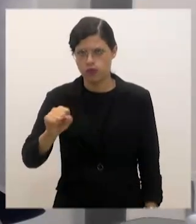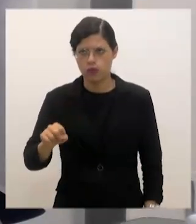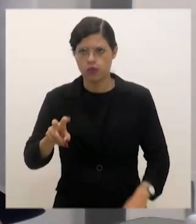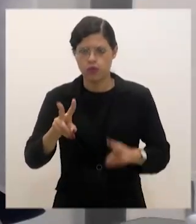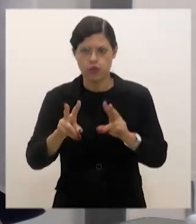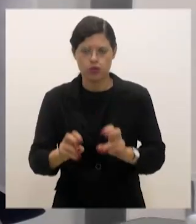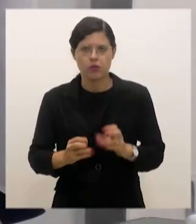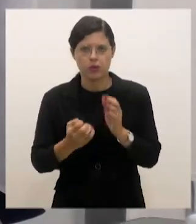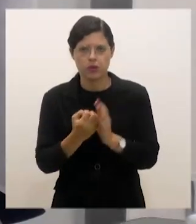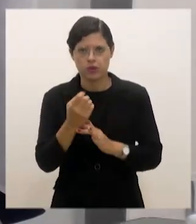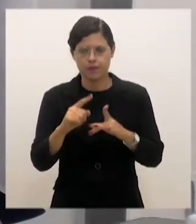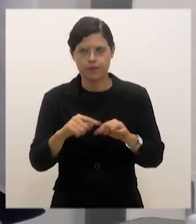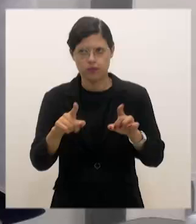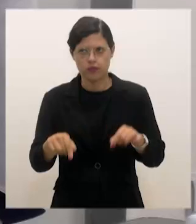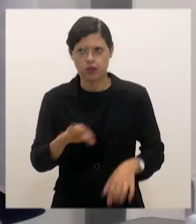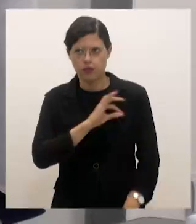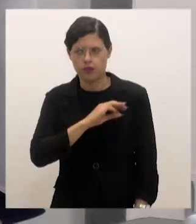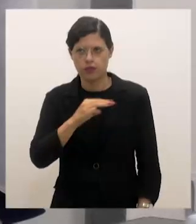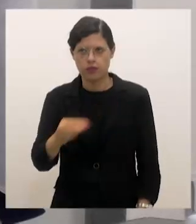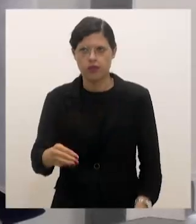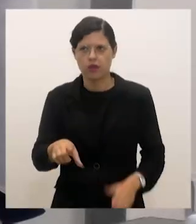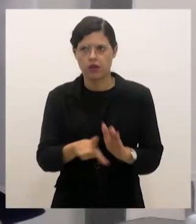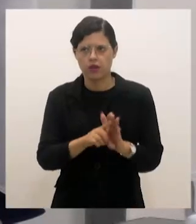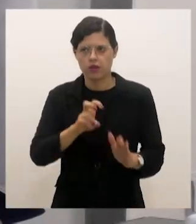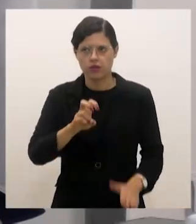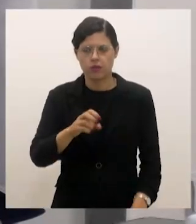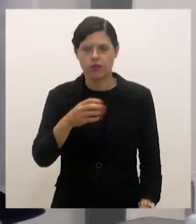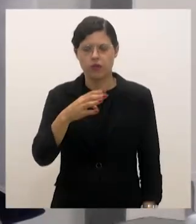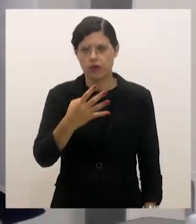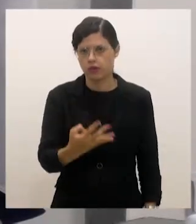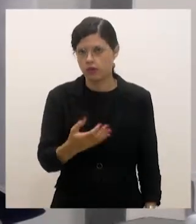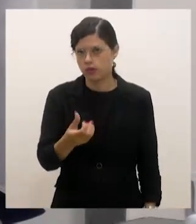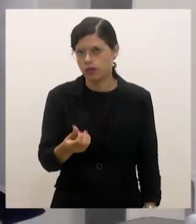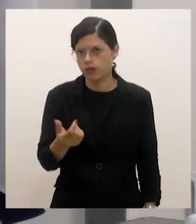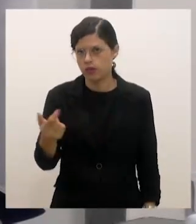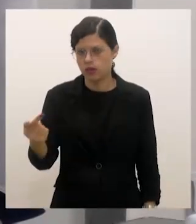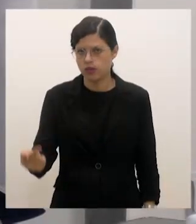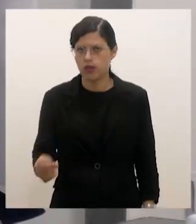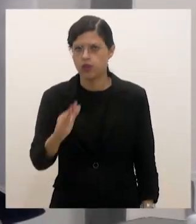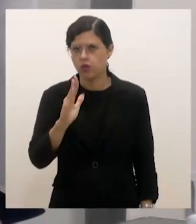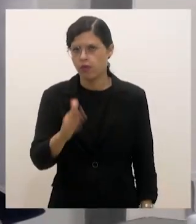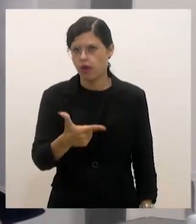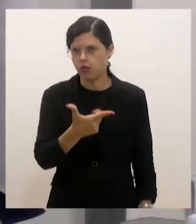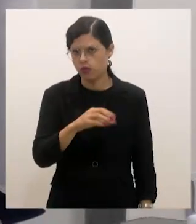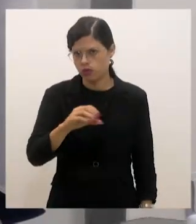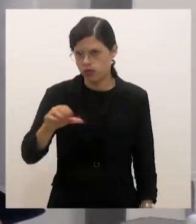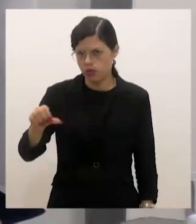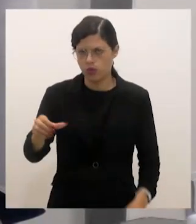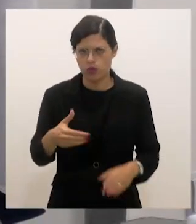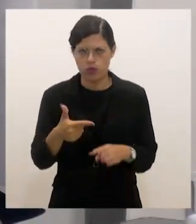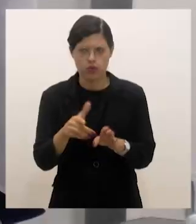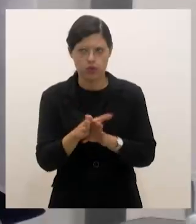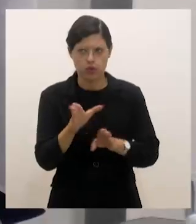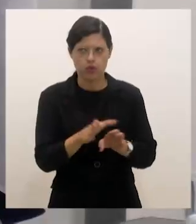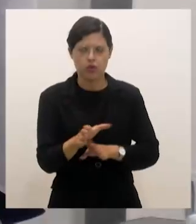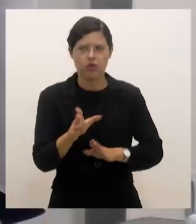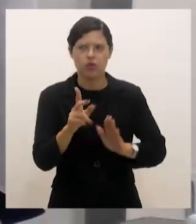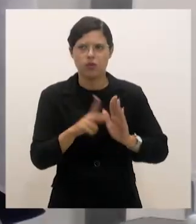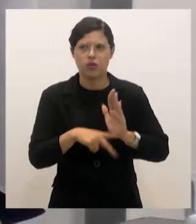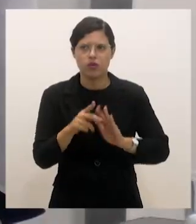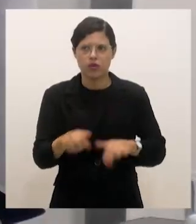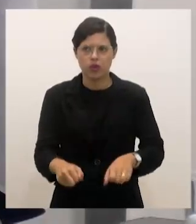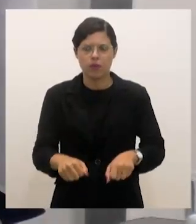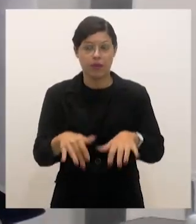Militar do Estado do Rio de Janeiro, incluído pela lei 5.467 de 8 de junho de 2009 e da outras providências. O projeto está em pauta de